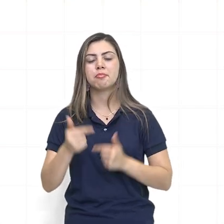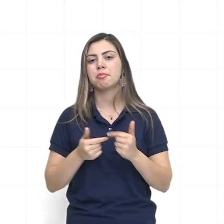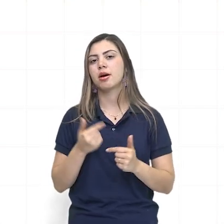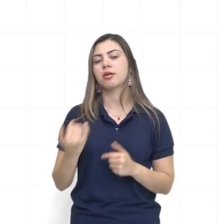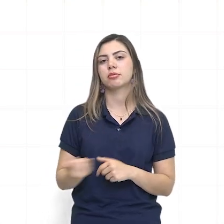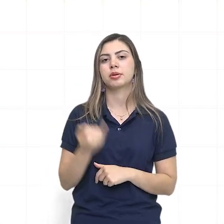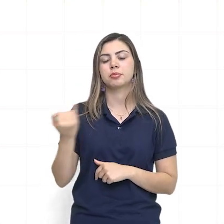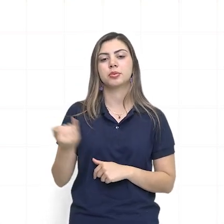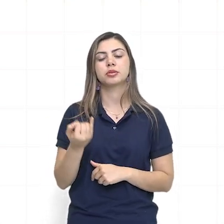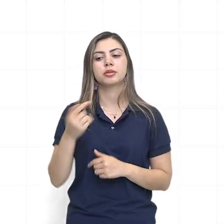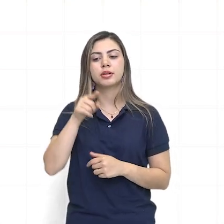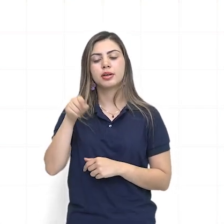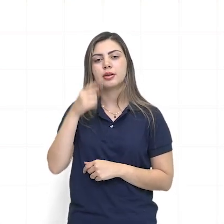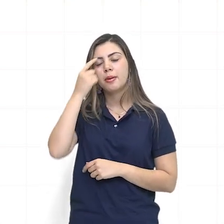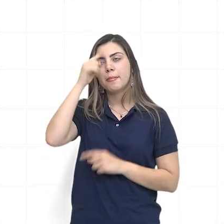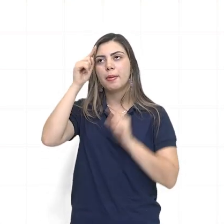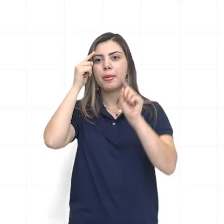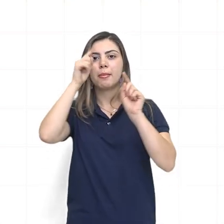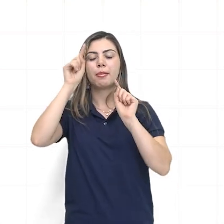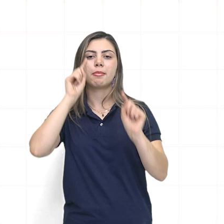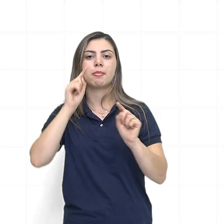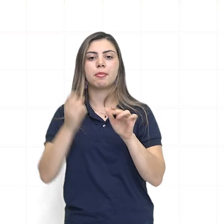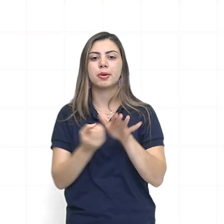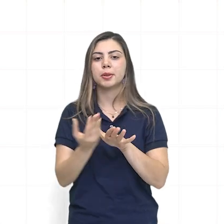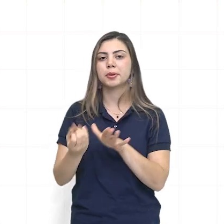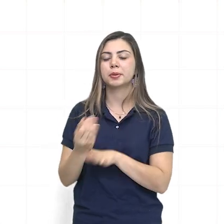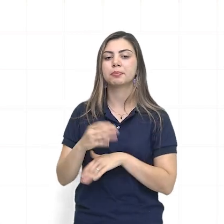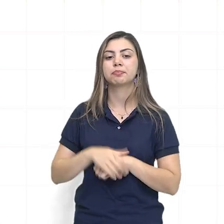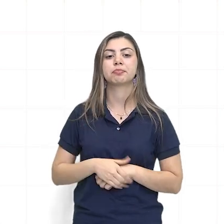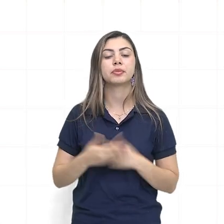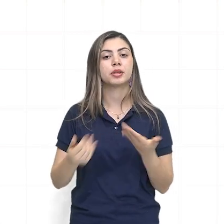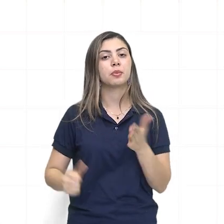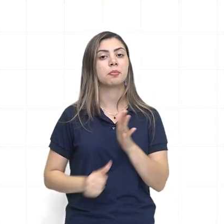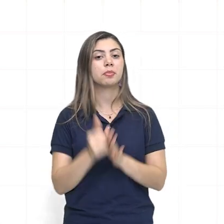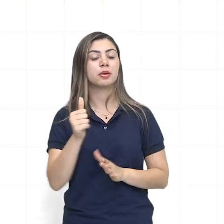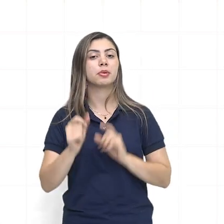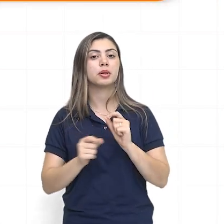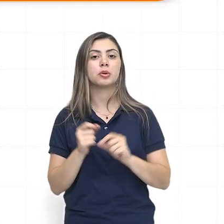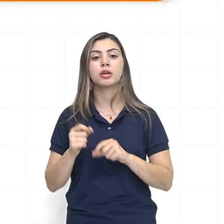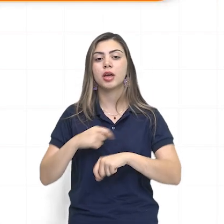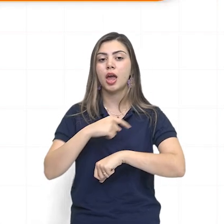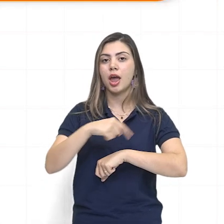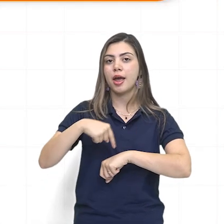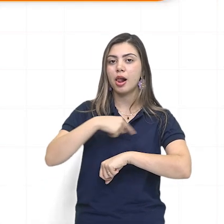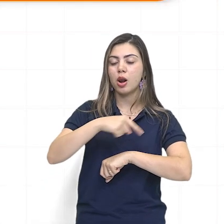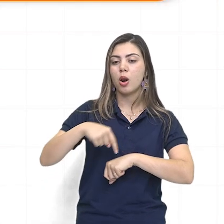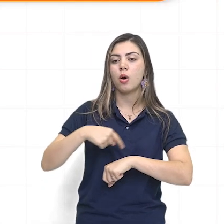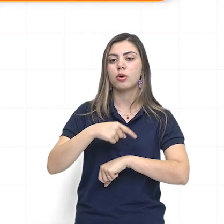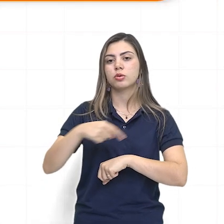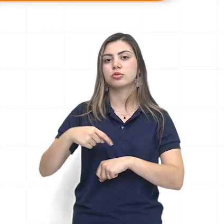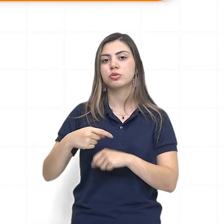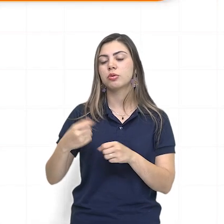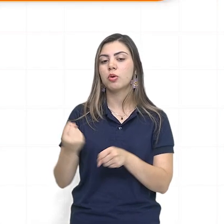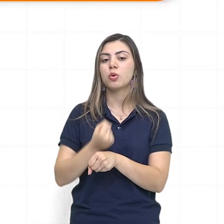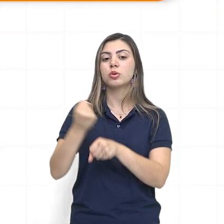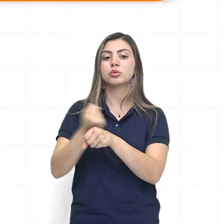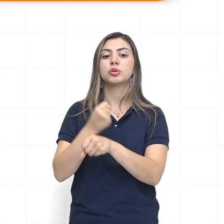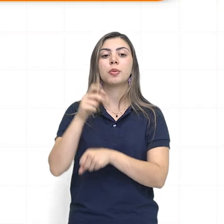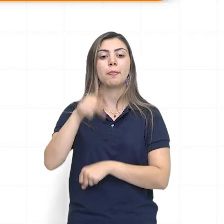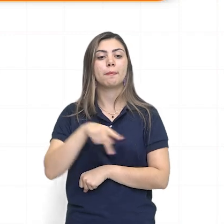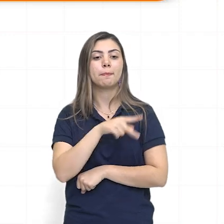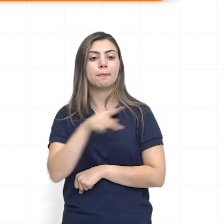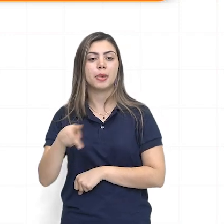importante, por isso as invenções também. Olha só, o primeiro relógio de que temos notícias foi construído pelo